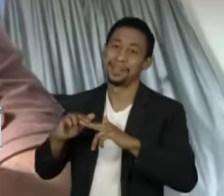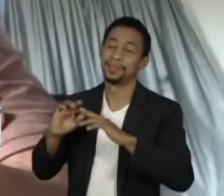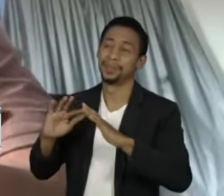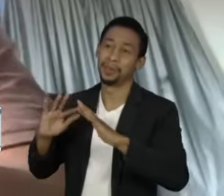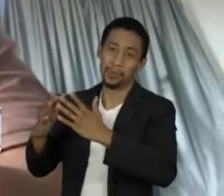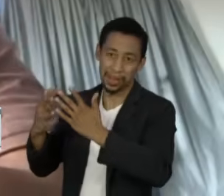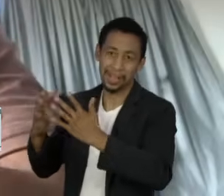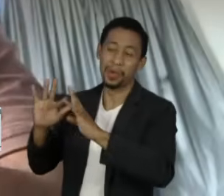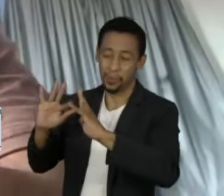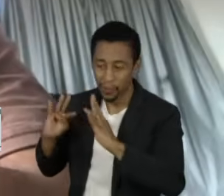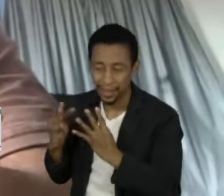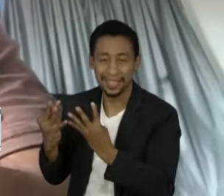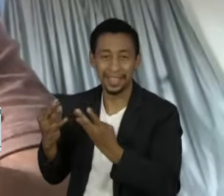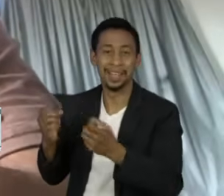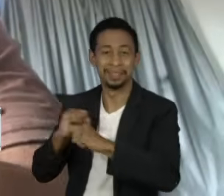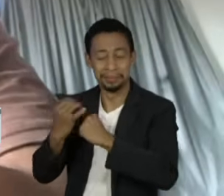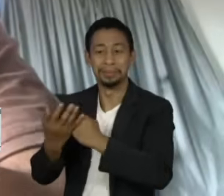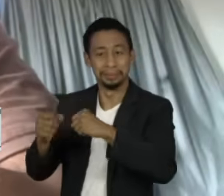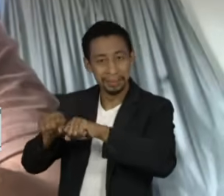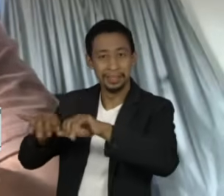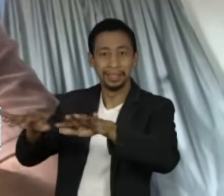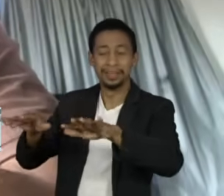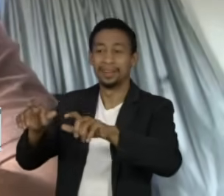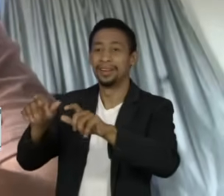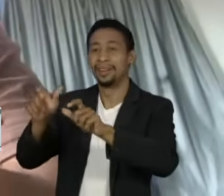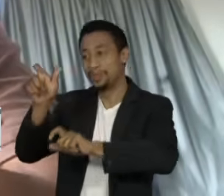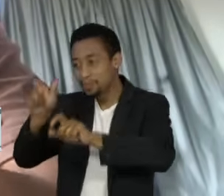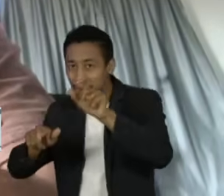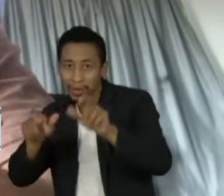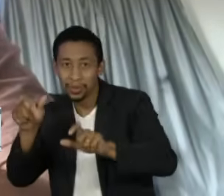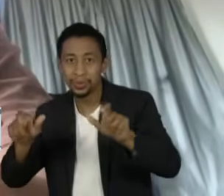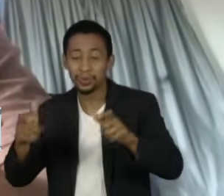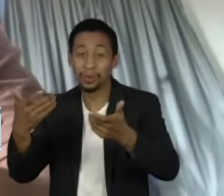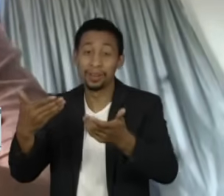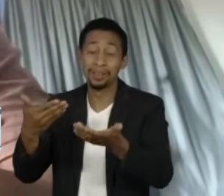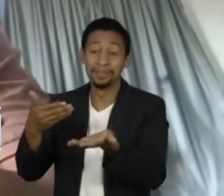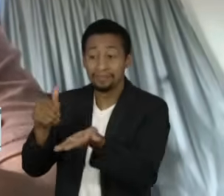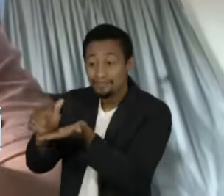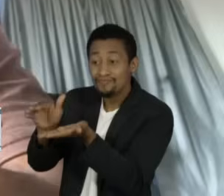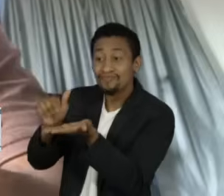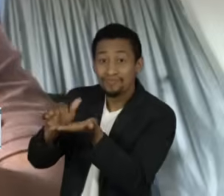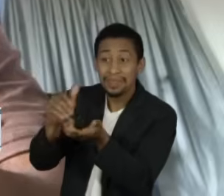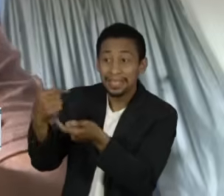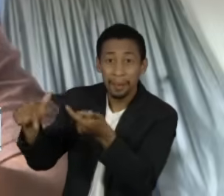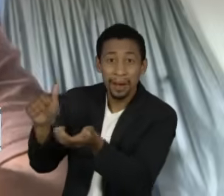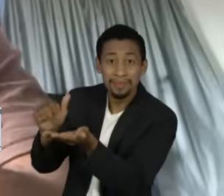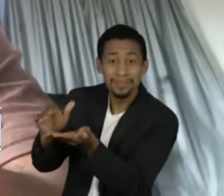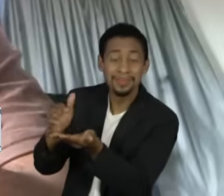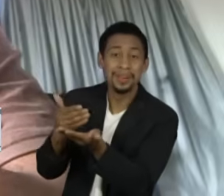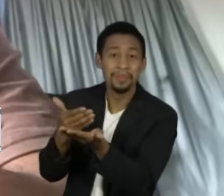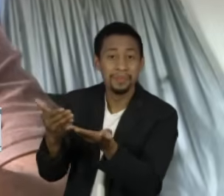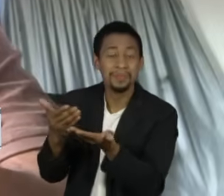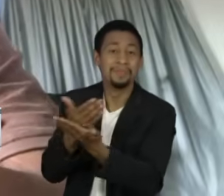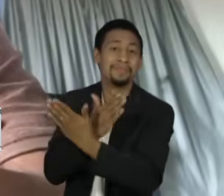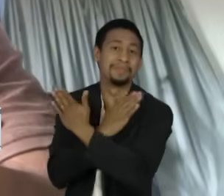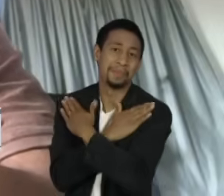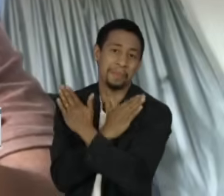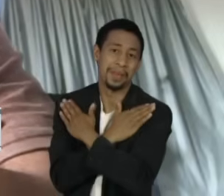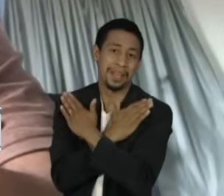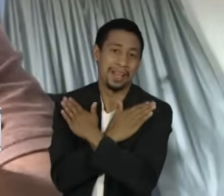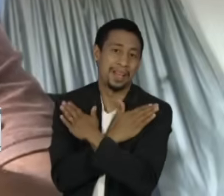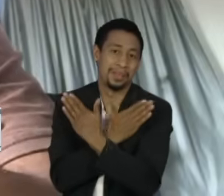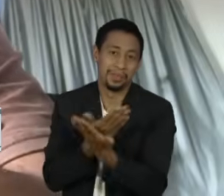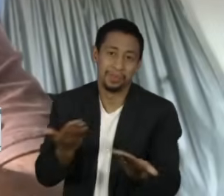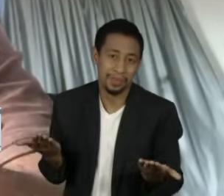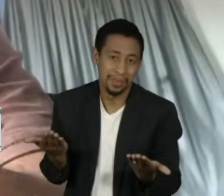a identificar algumas faltas, assim, algumas pessoas perderam seus empregos, algumas pessoas também já vinham sem emprego, com